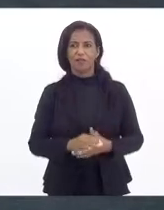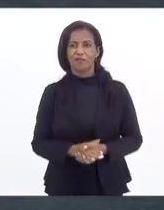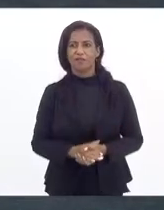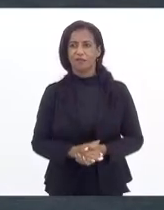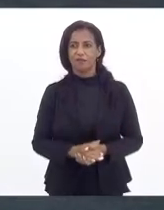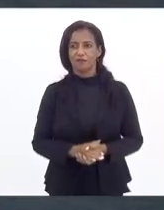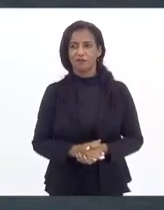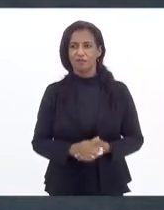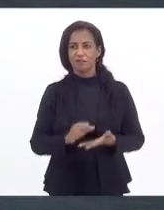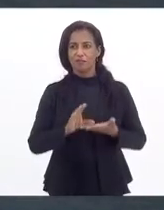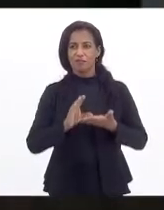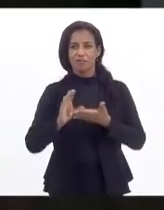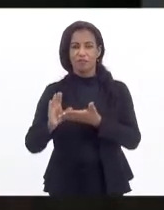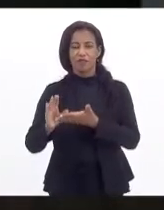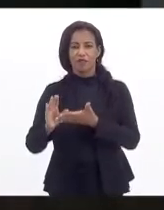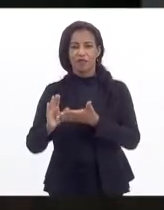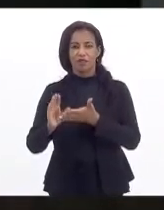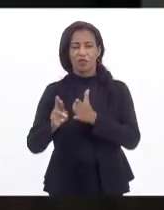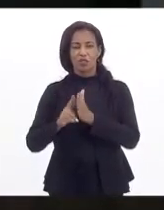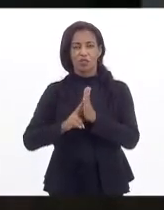Pela Comissão de Normas Internas,